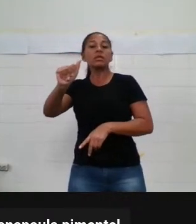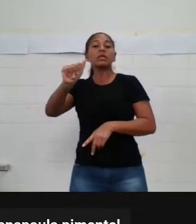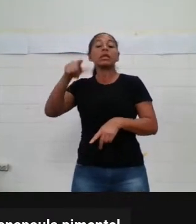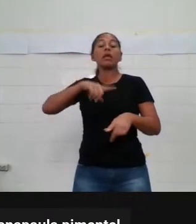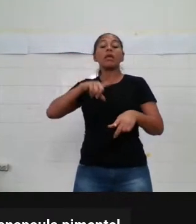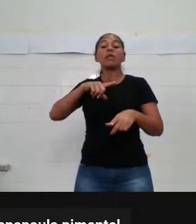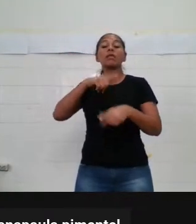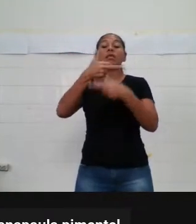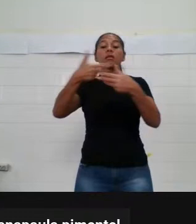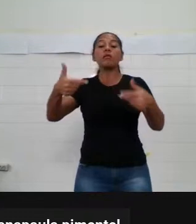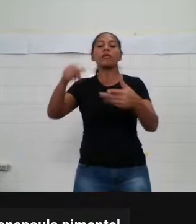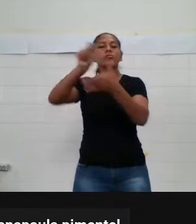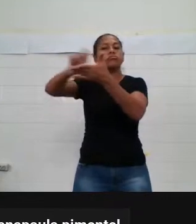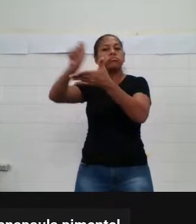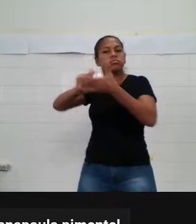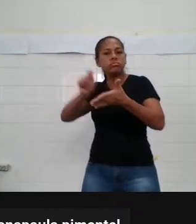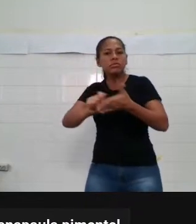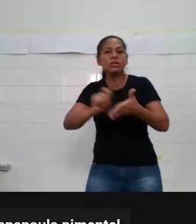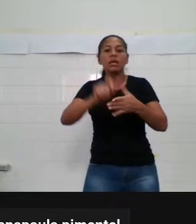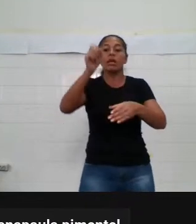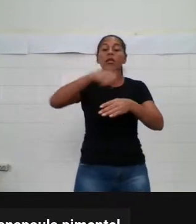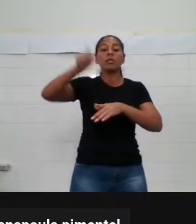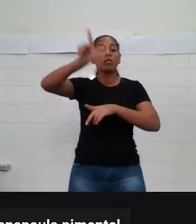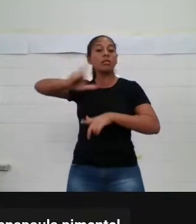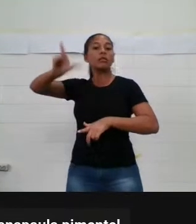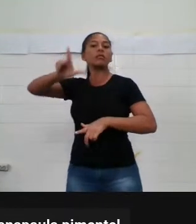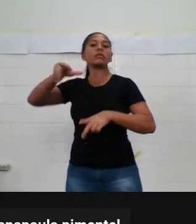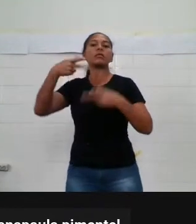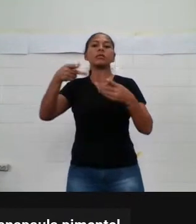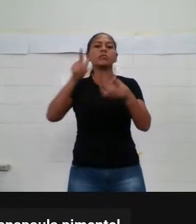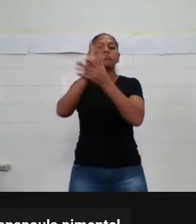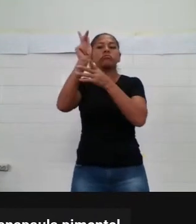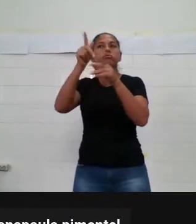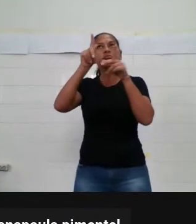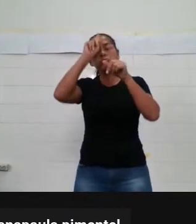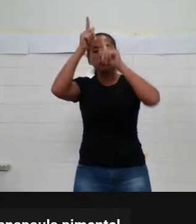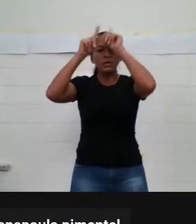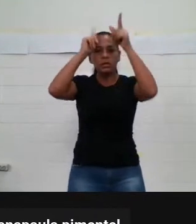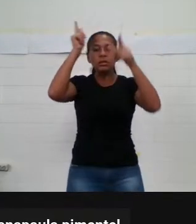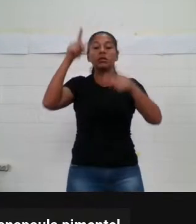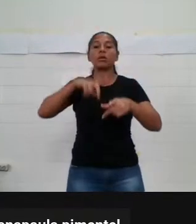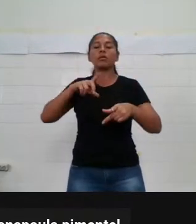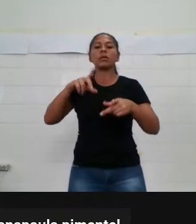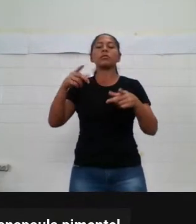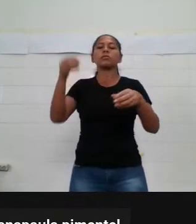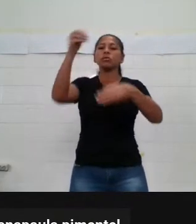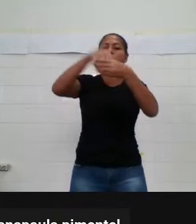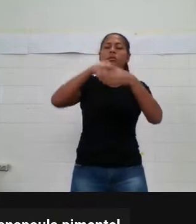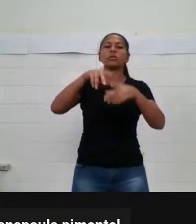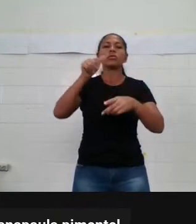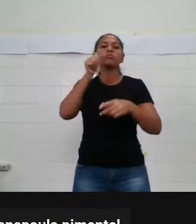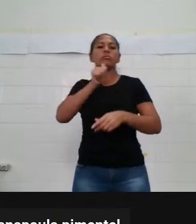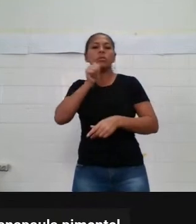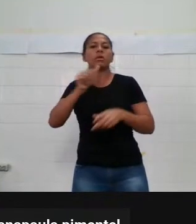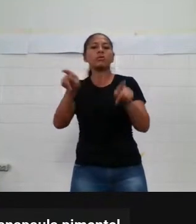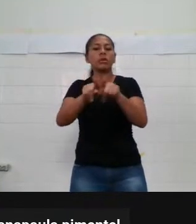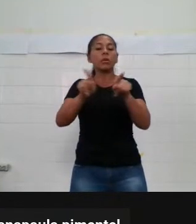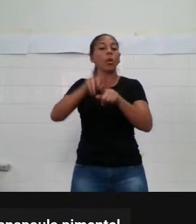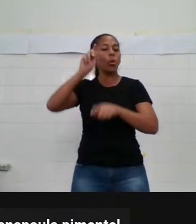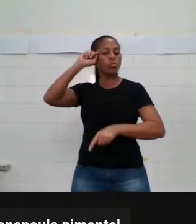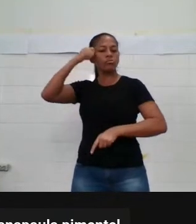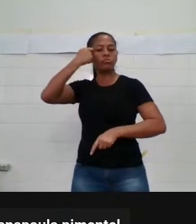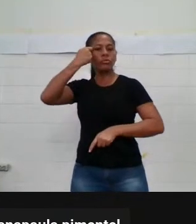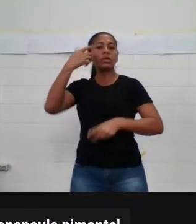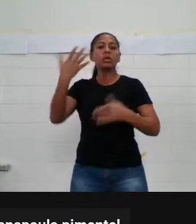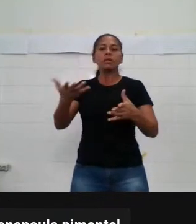Existencial, a escrevivência de Conceição Evaristo na criação de um protagonismo feminino negro no romance Ponciá Vicente.